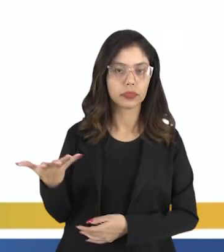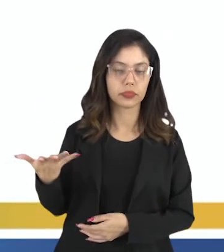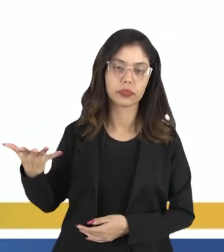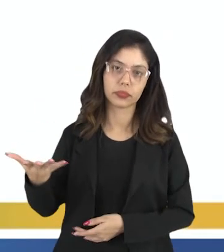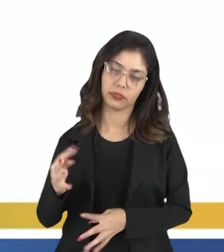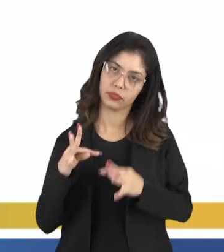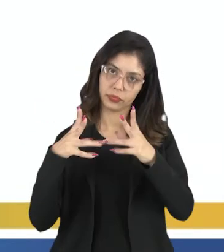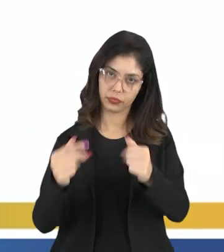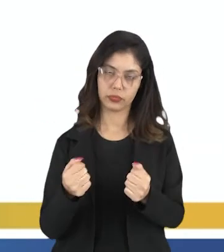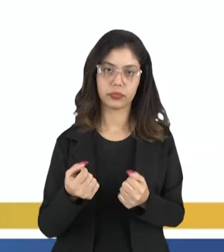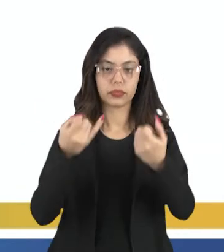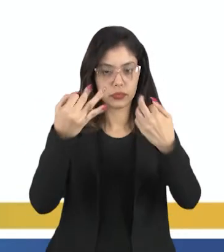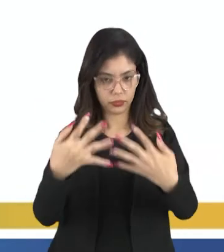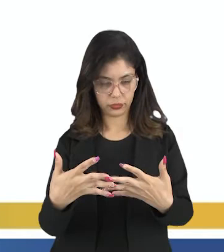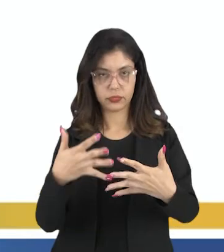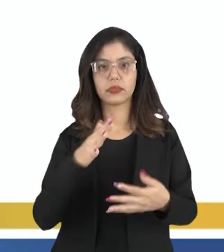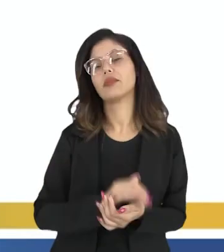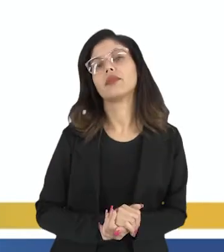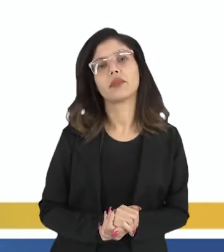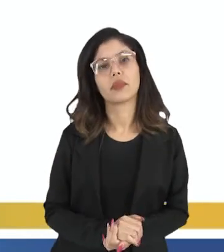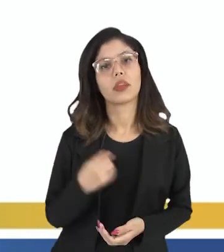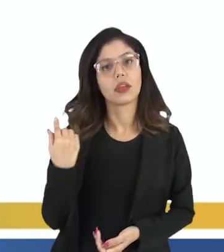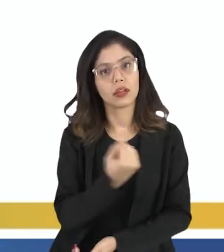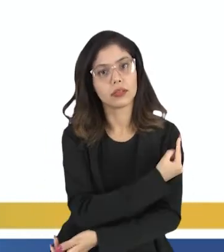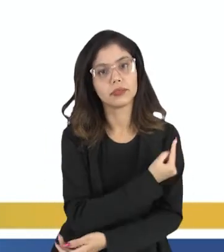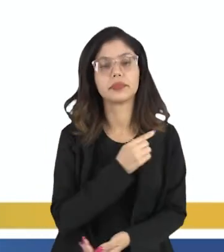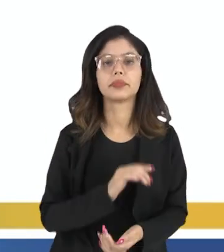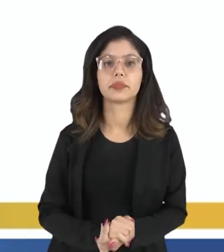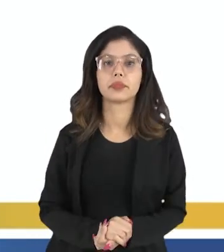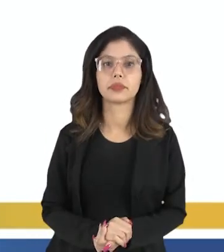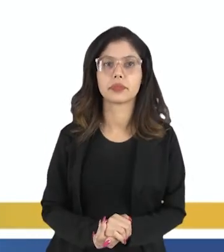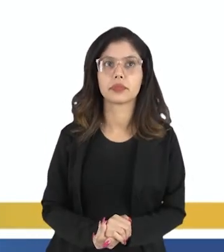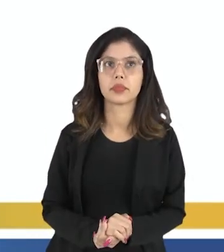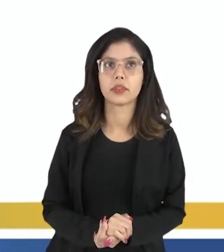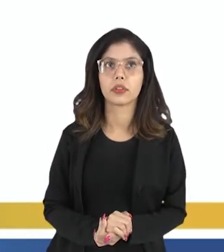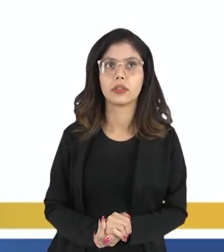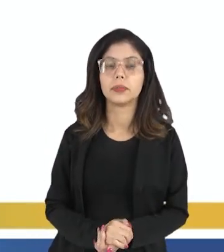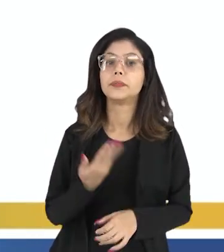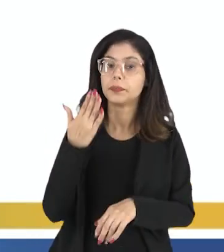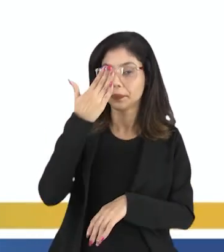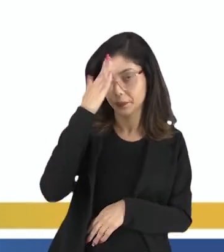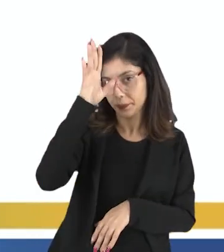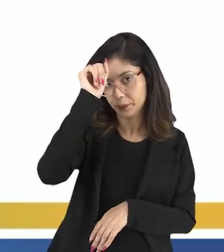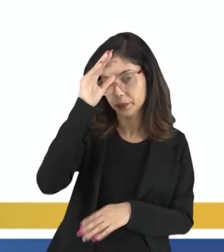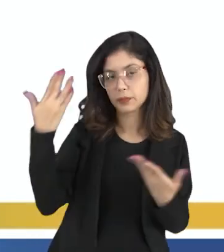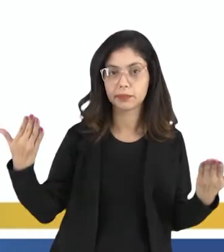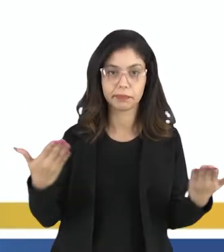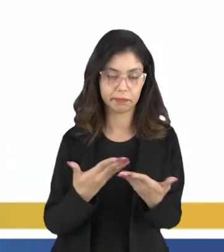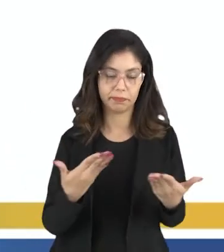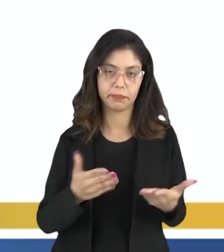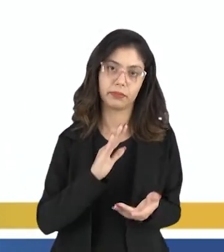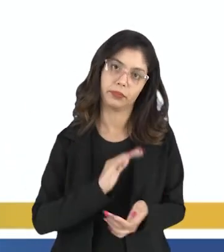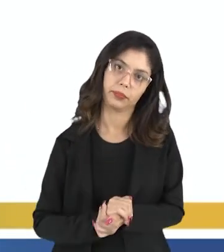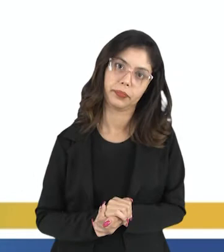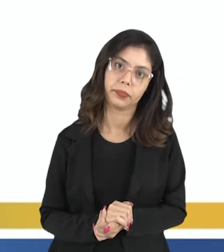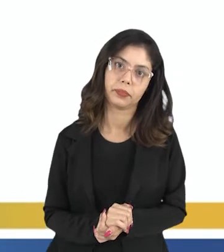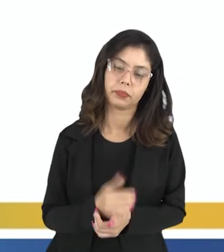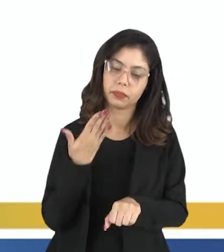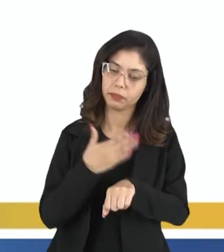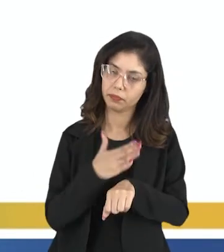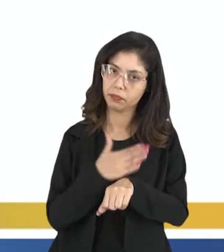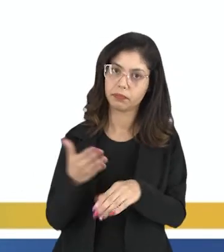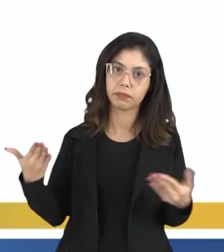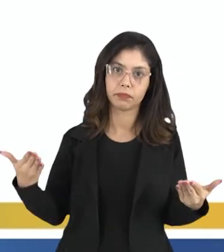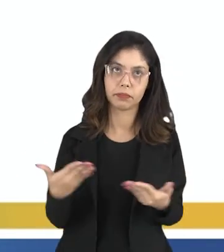base em todas essas explicações, nós vamos exercitar o nosso aprendizado. Chegou o momento do nosso